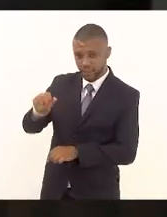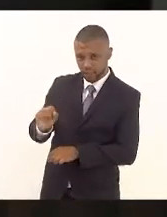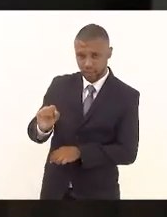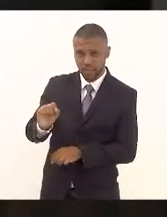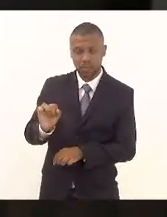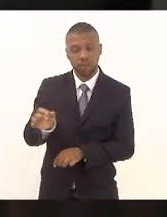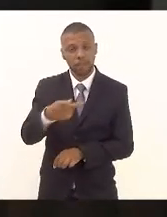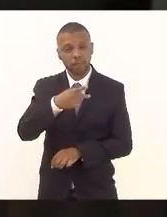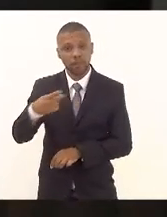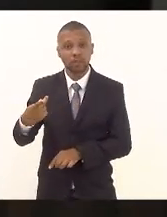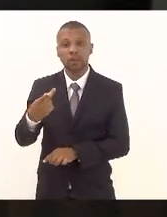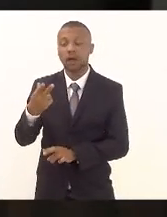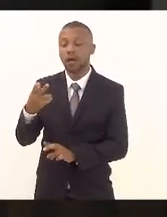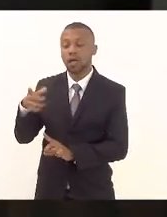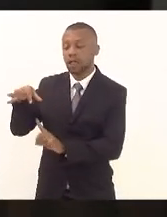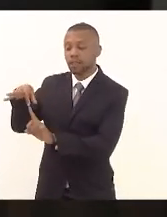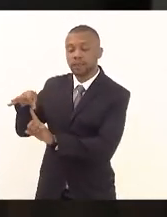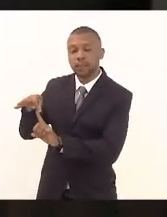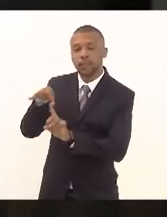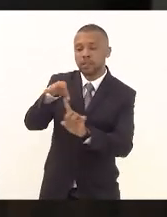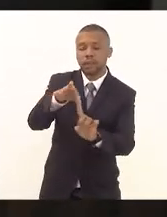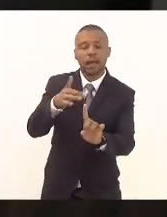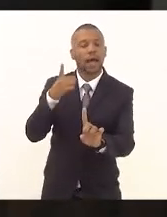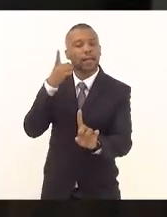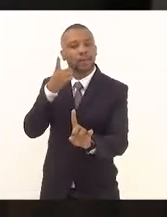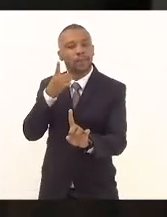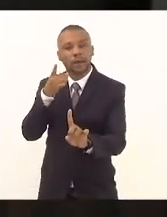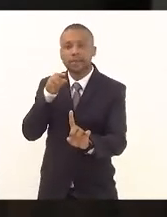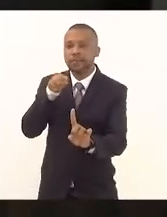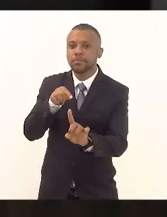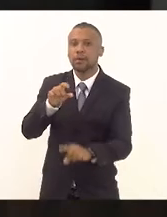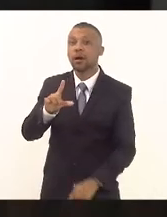Presidência designa a deputada Lucinha.